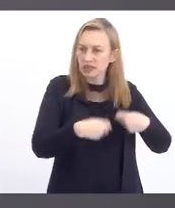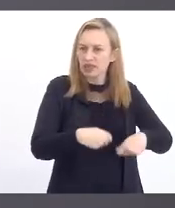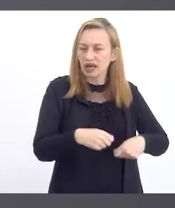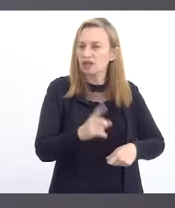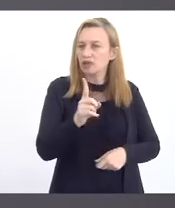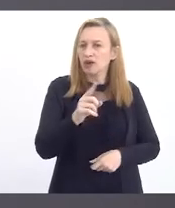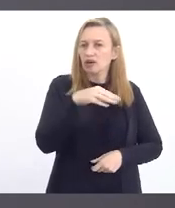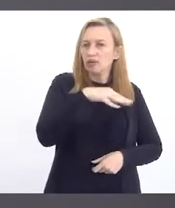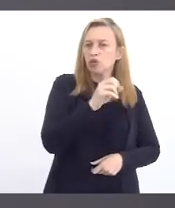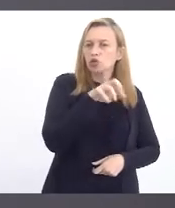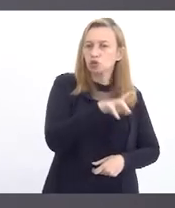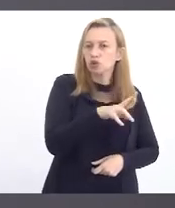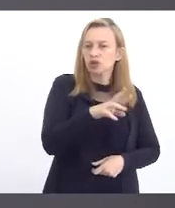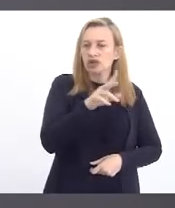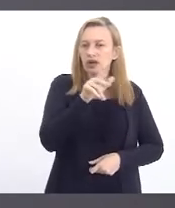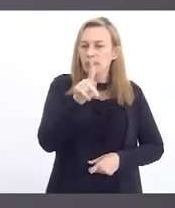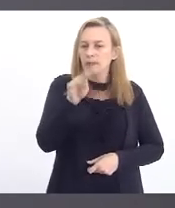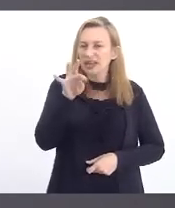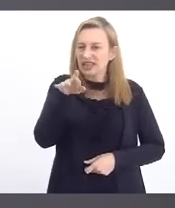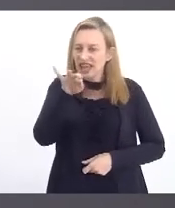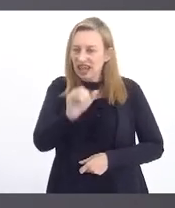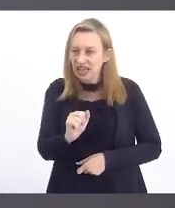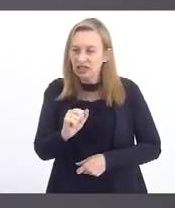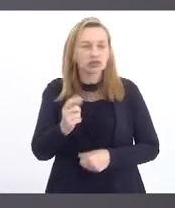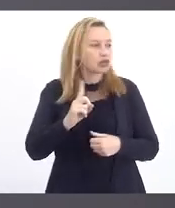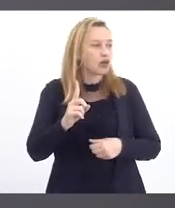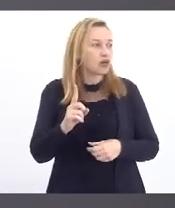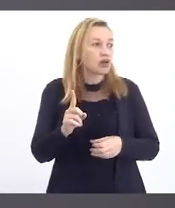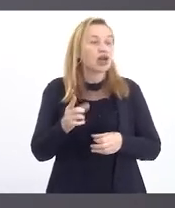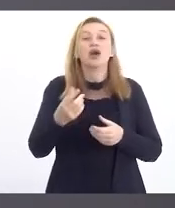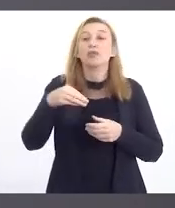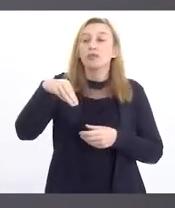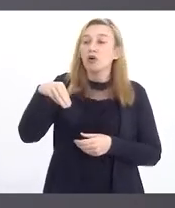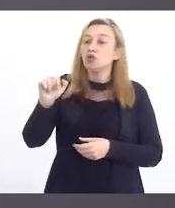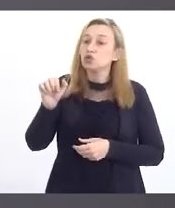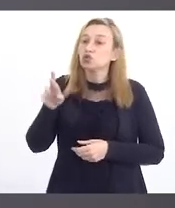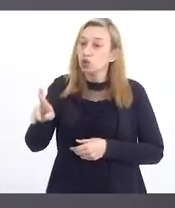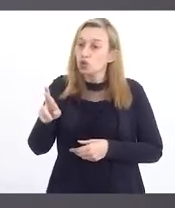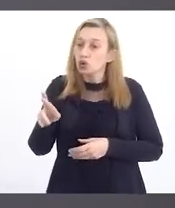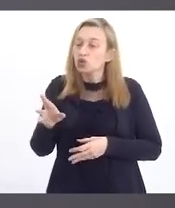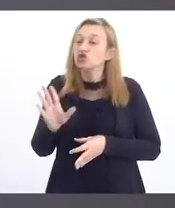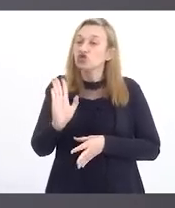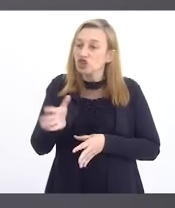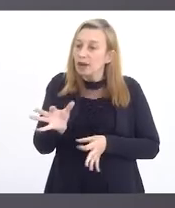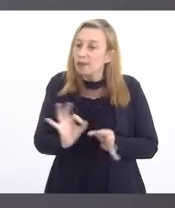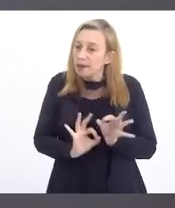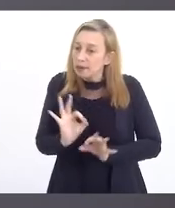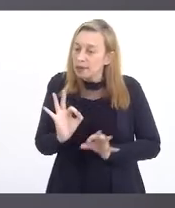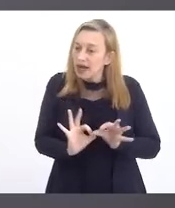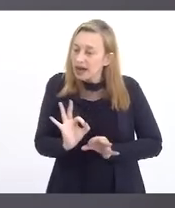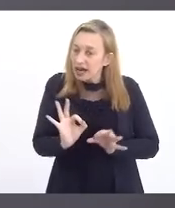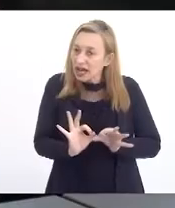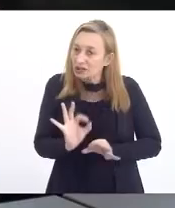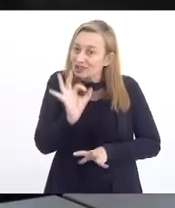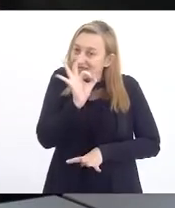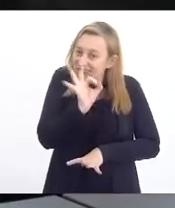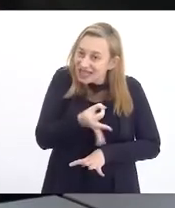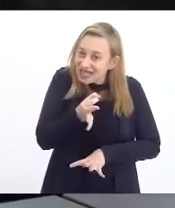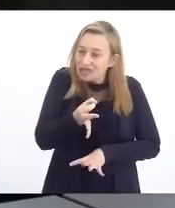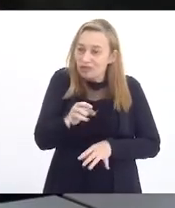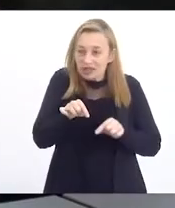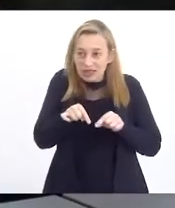prateleira, são motores sob encomenda e sob medida para a situação do Lameirão. Então a gente tem que chamar as empresas, eles têm que ir lá